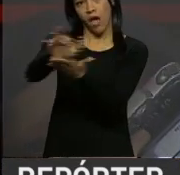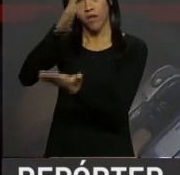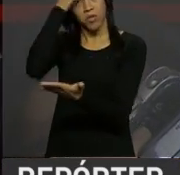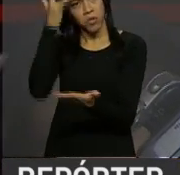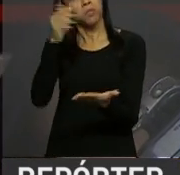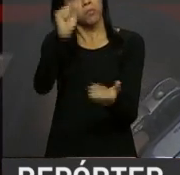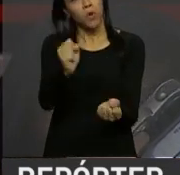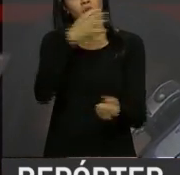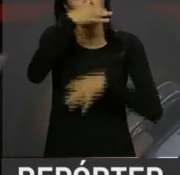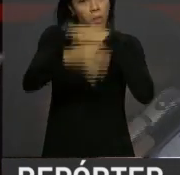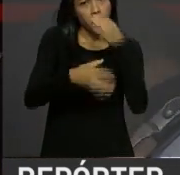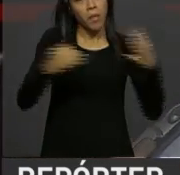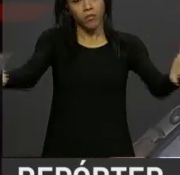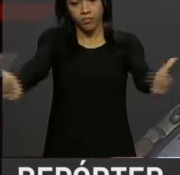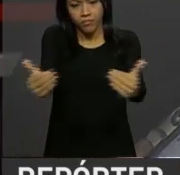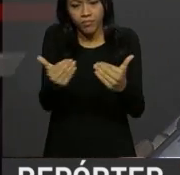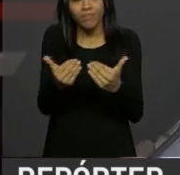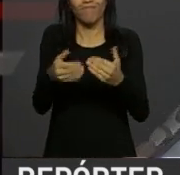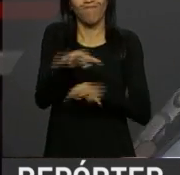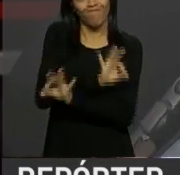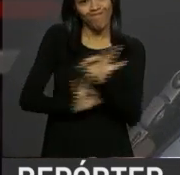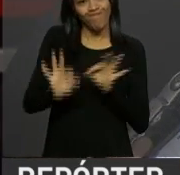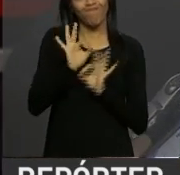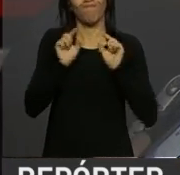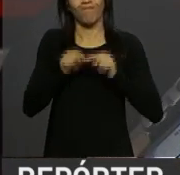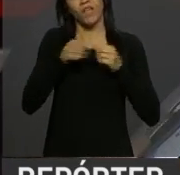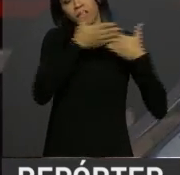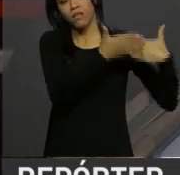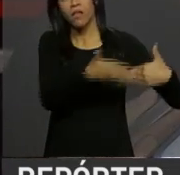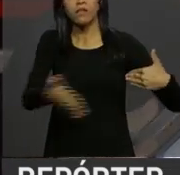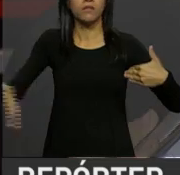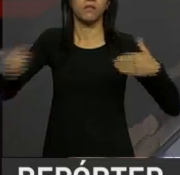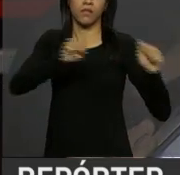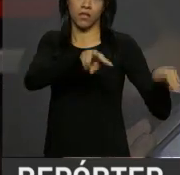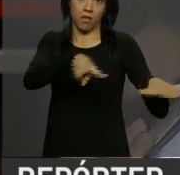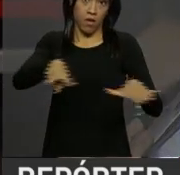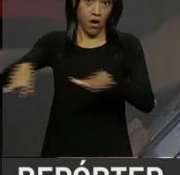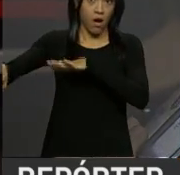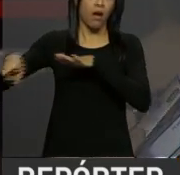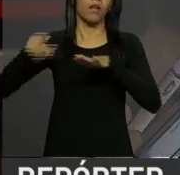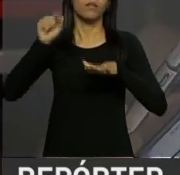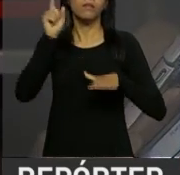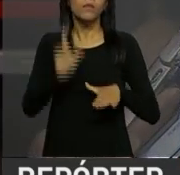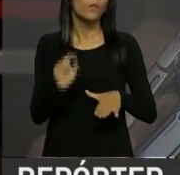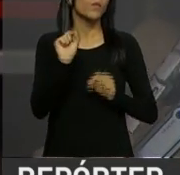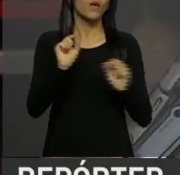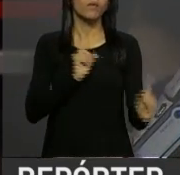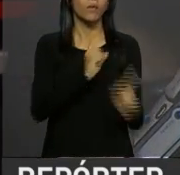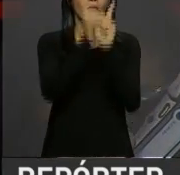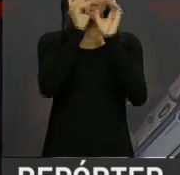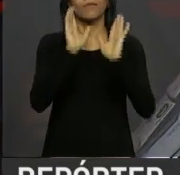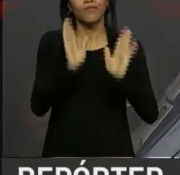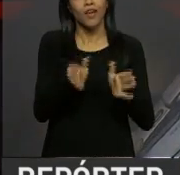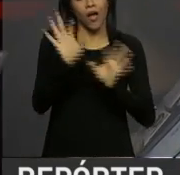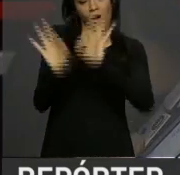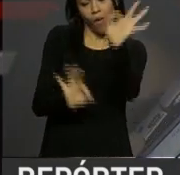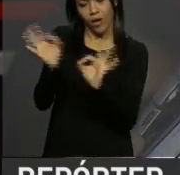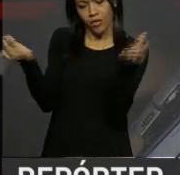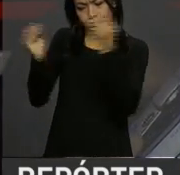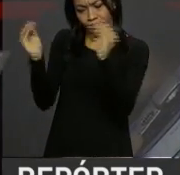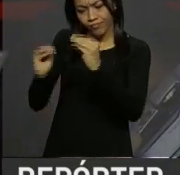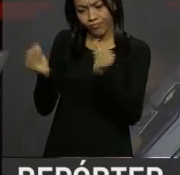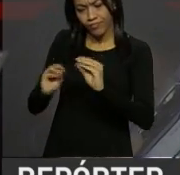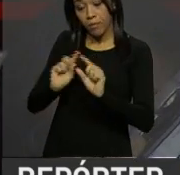sua contribuição, e a nossa expectativa é que ao longo da semana a gente possa ter esses espaços já preenchidos e